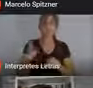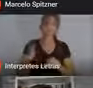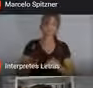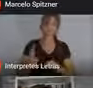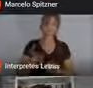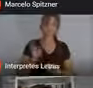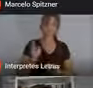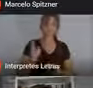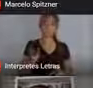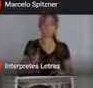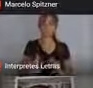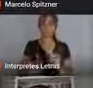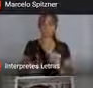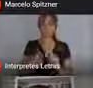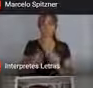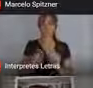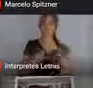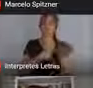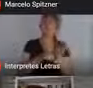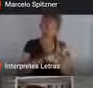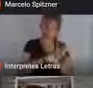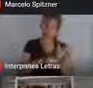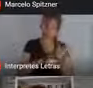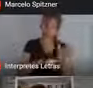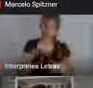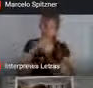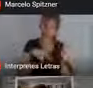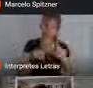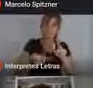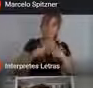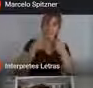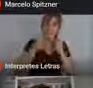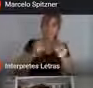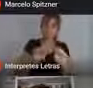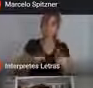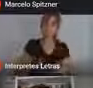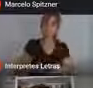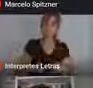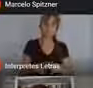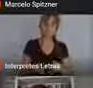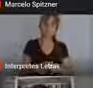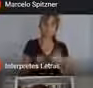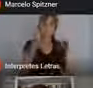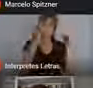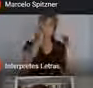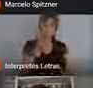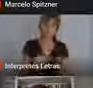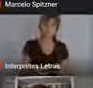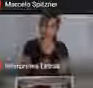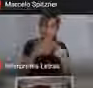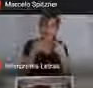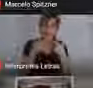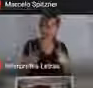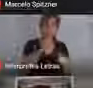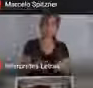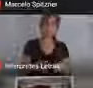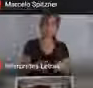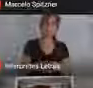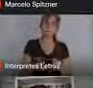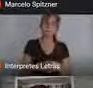também em pesquisa sobre a variação linguística, sobre a descrição, né, das línguas, sobre o léxico,